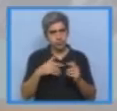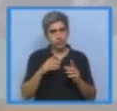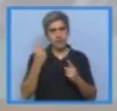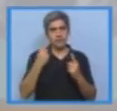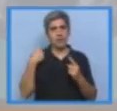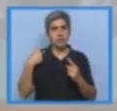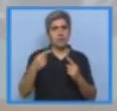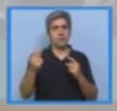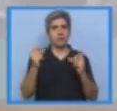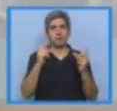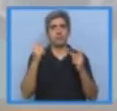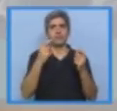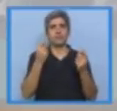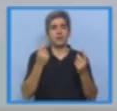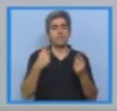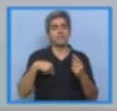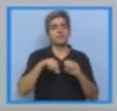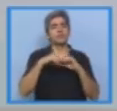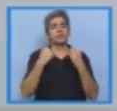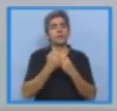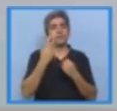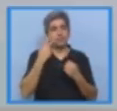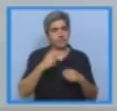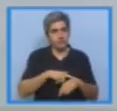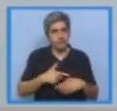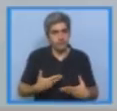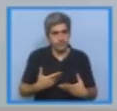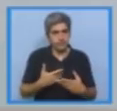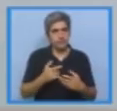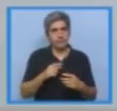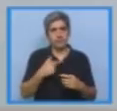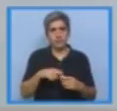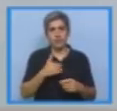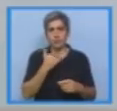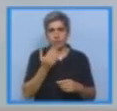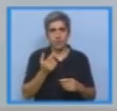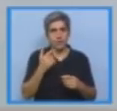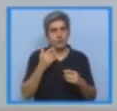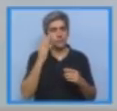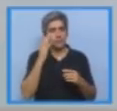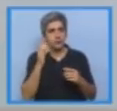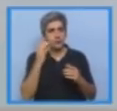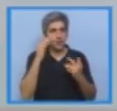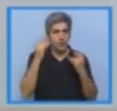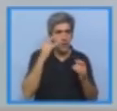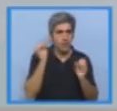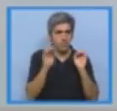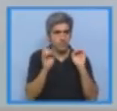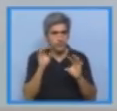do dia-a-dia. Hoje vivemos numa sociedade que é pródiga em fornecer soundbites, não é? Exatamente.